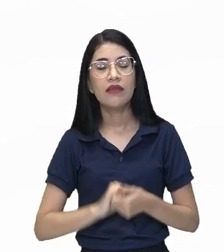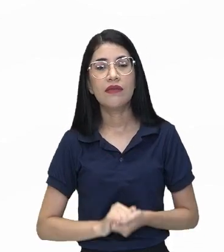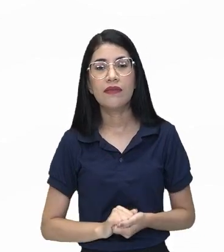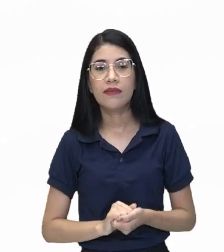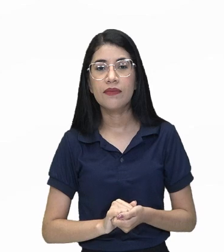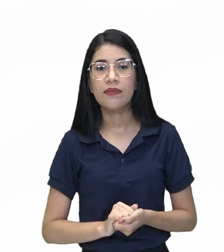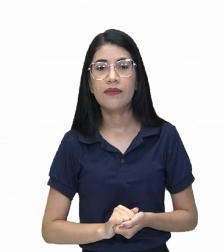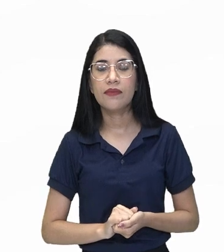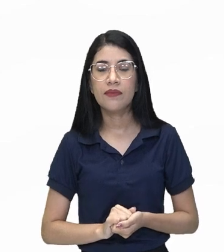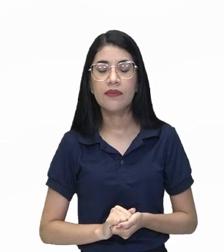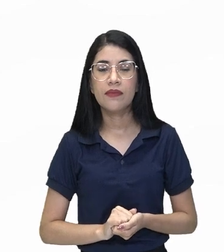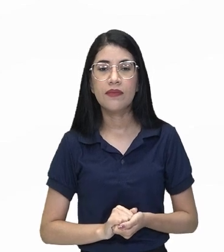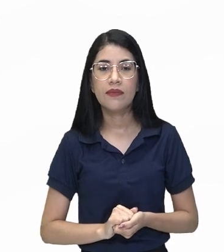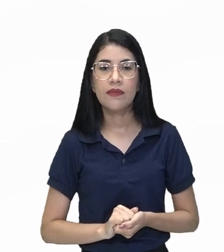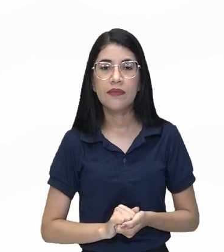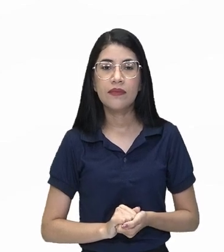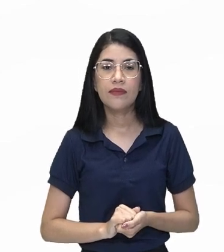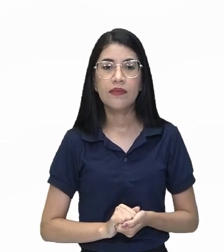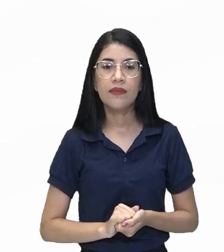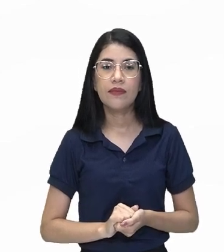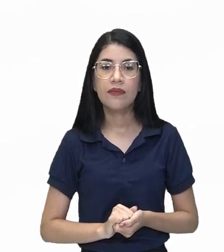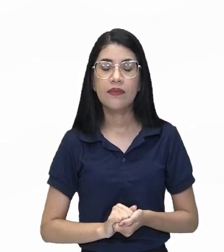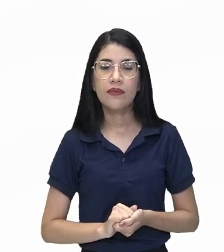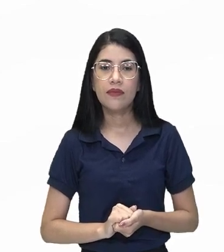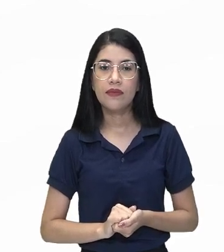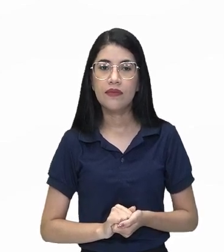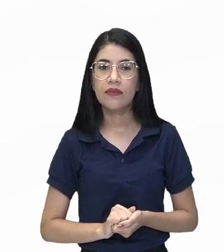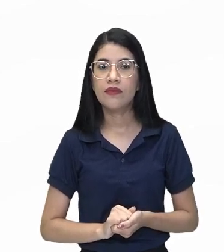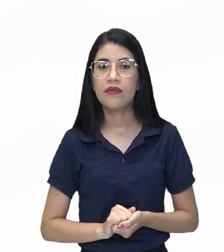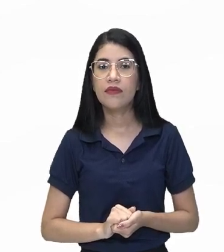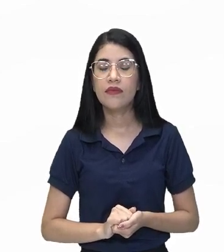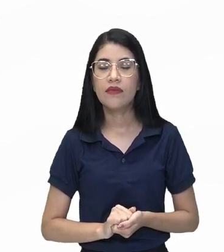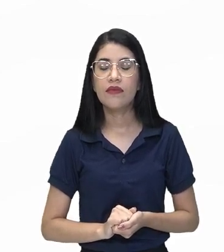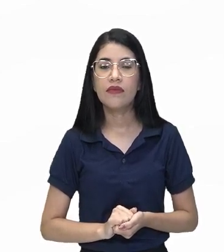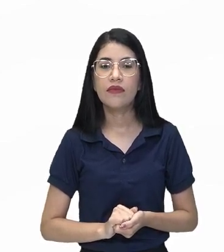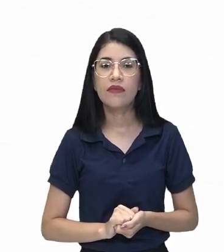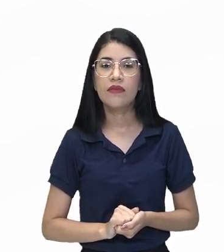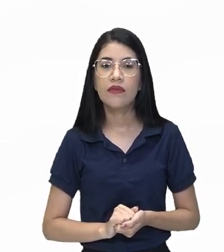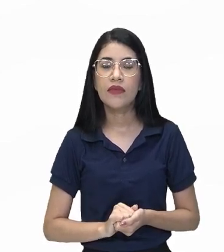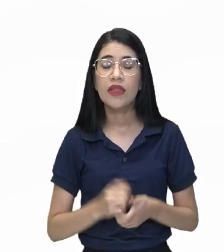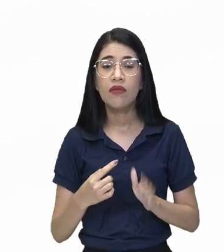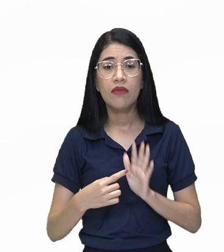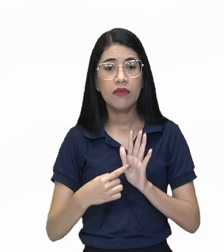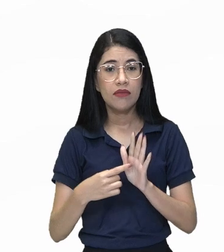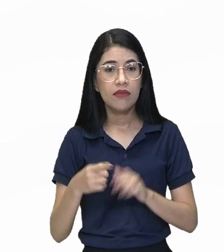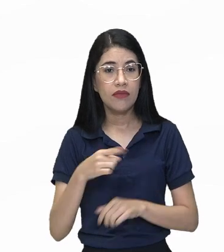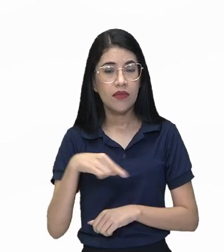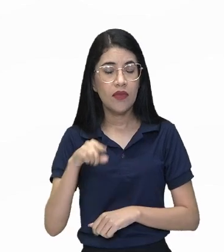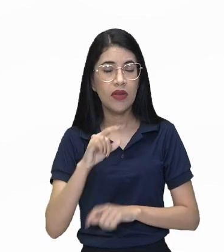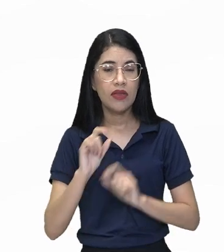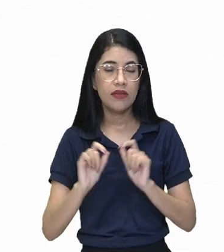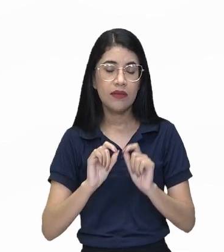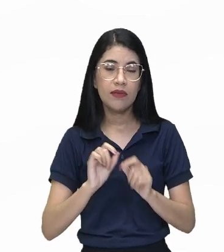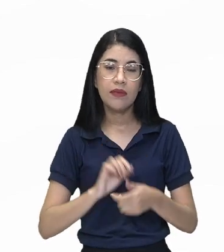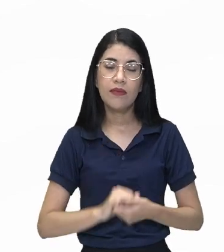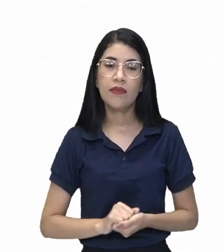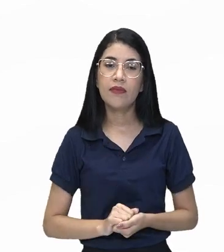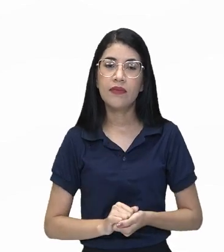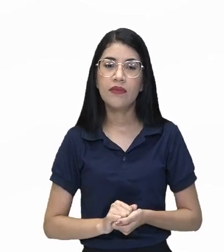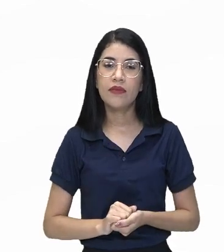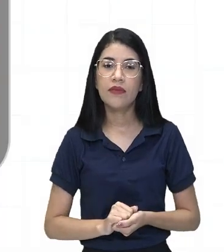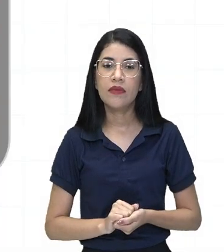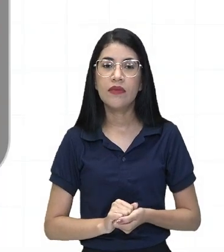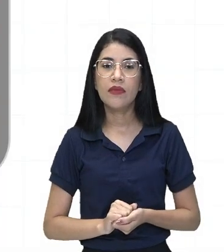do teatro grego, tá? Então, eu vou mostrar para vocês justamente